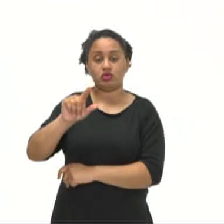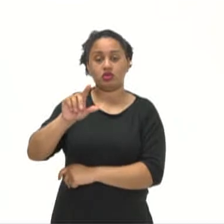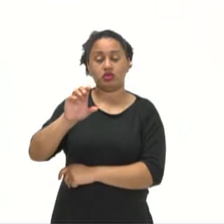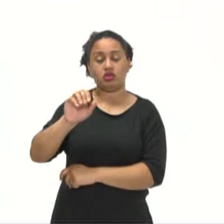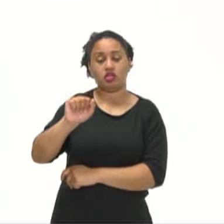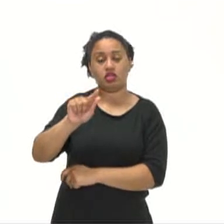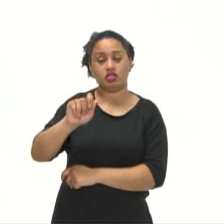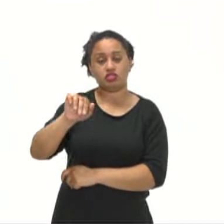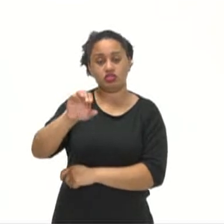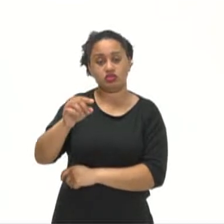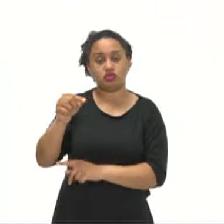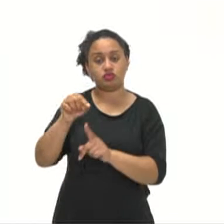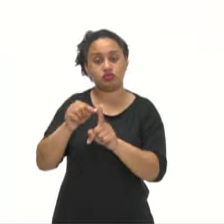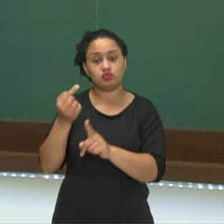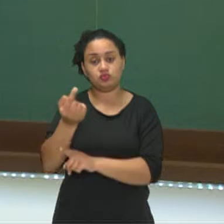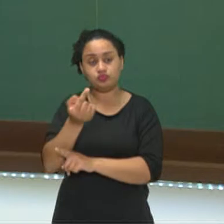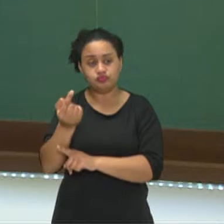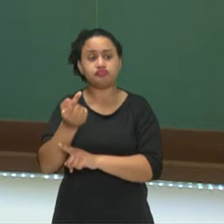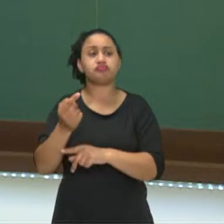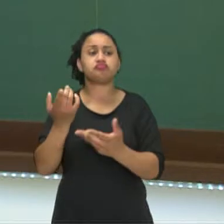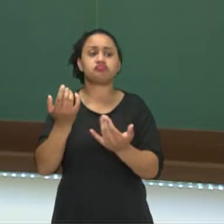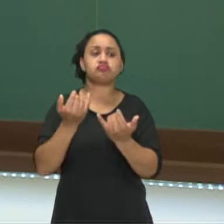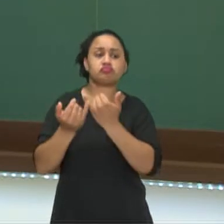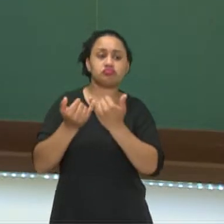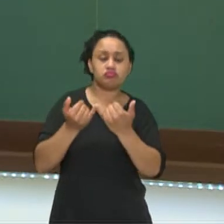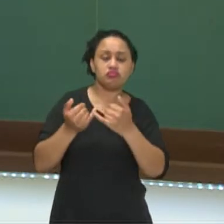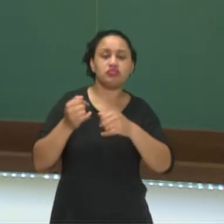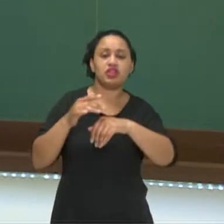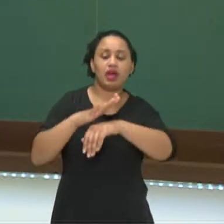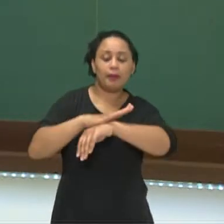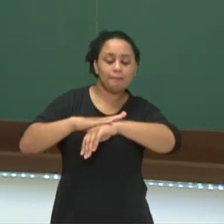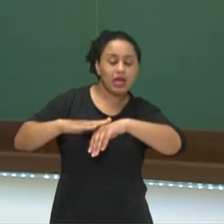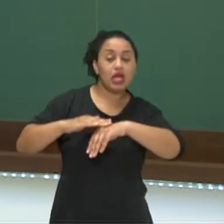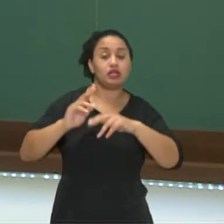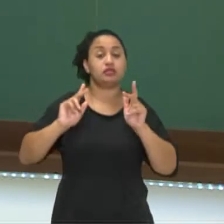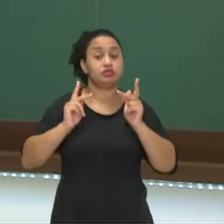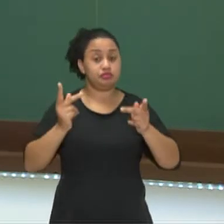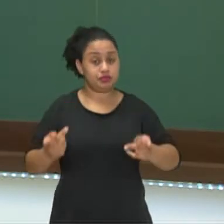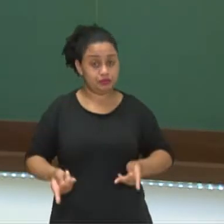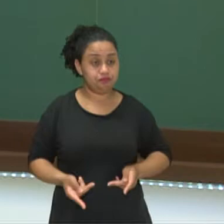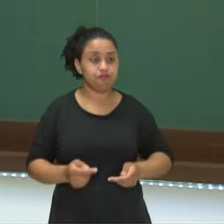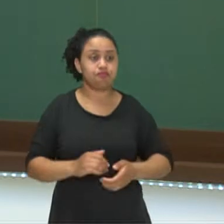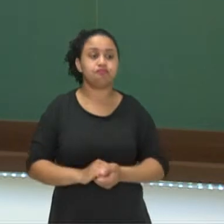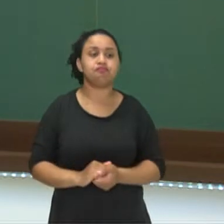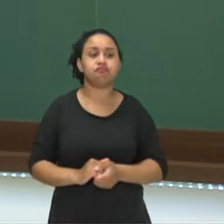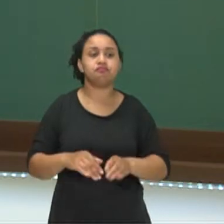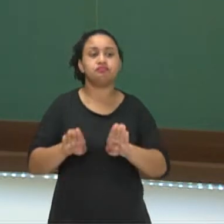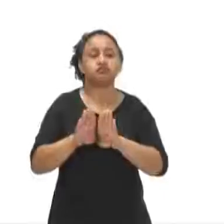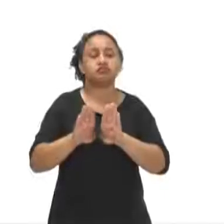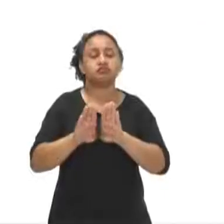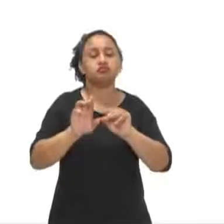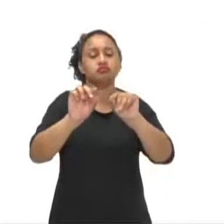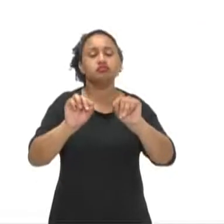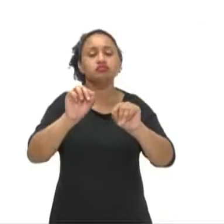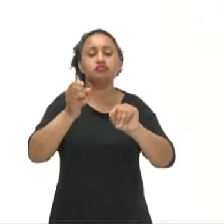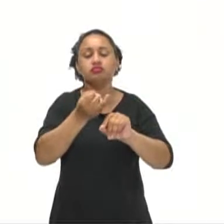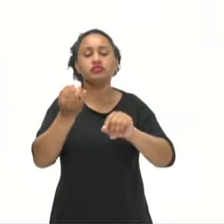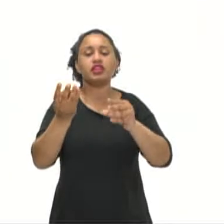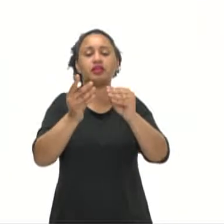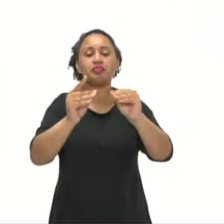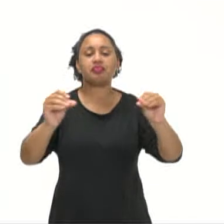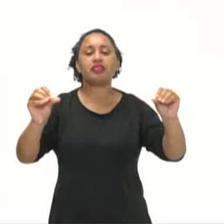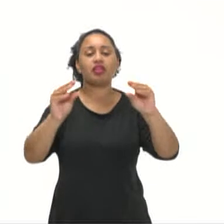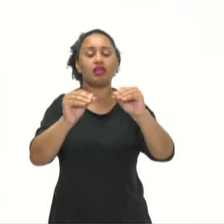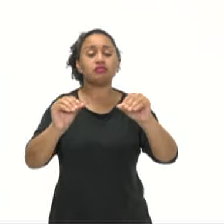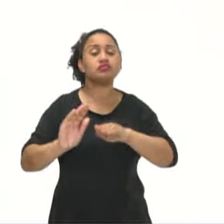melhor resistência, então ela é muito similar à pele humana, ao tecido humano, e um grau adequado de umidade que